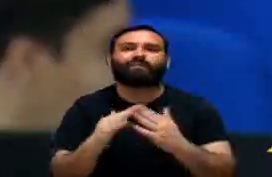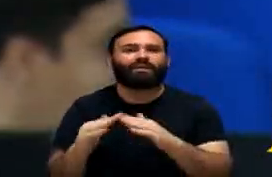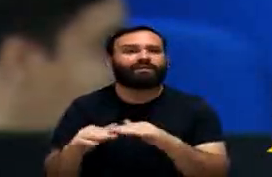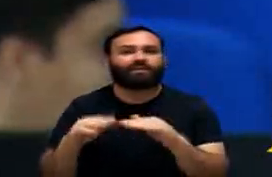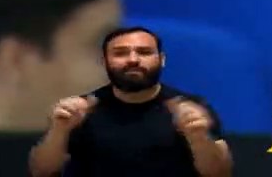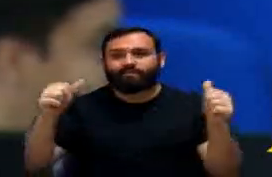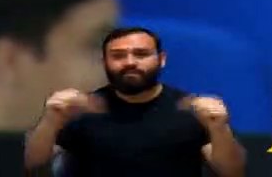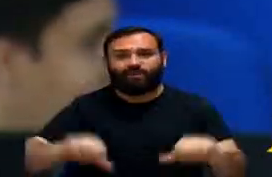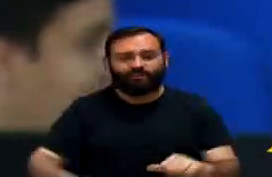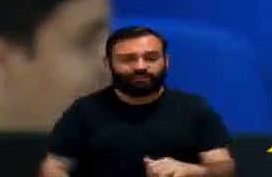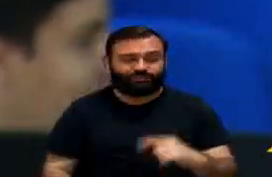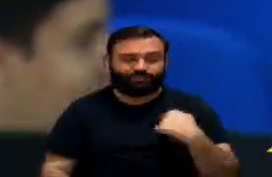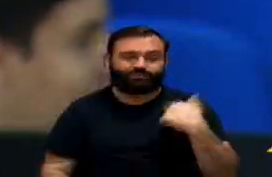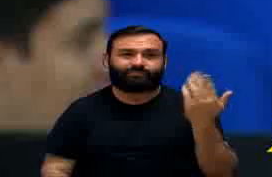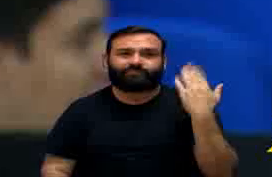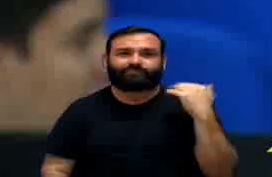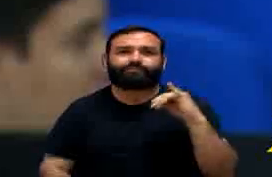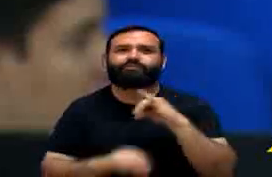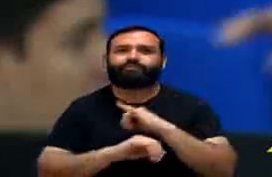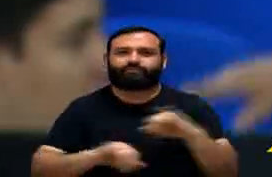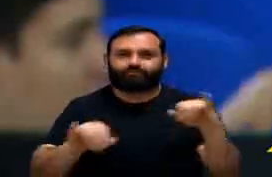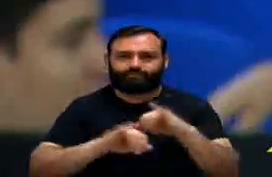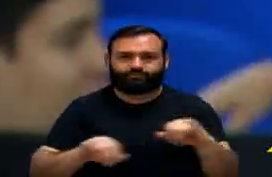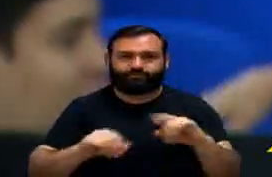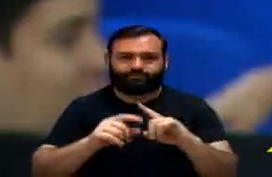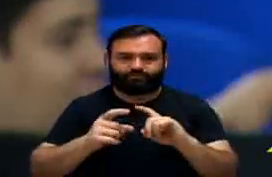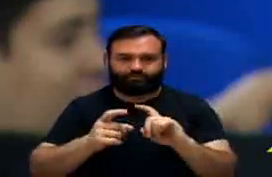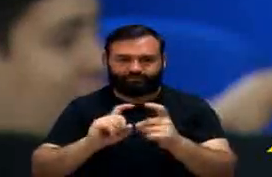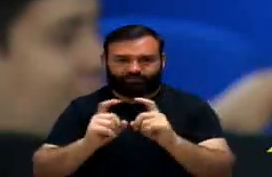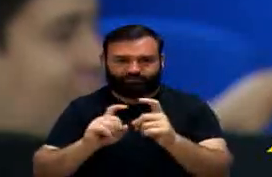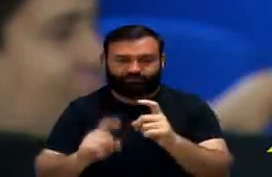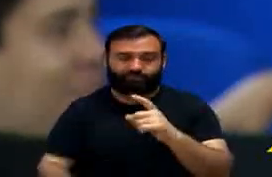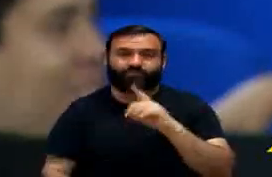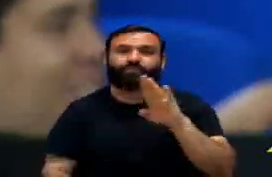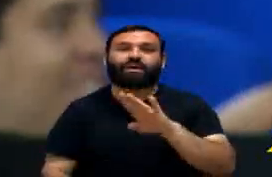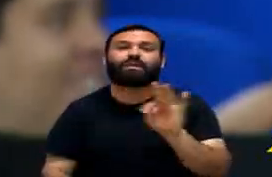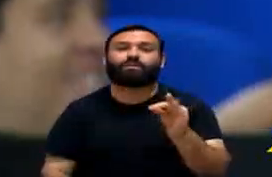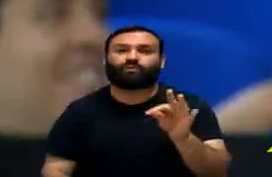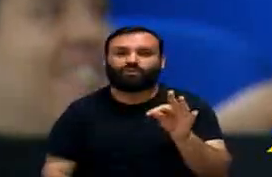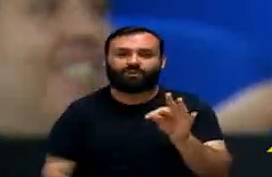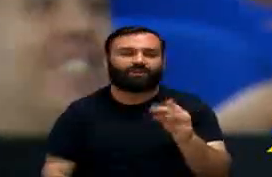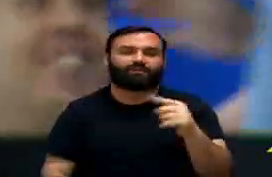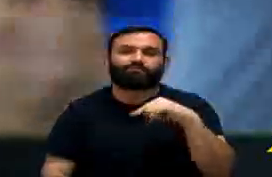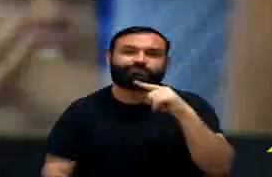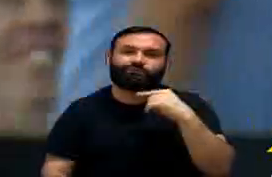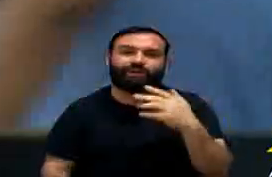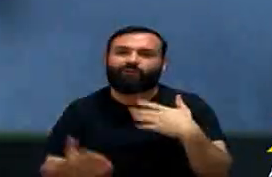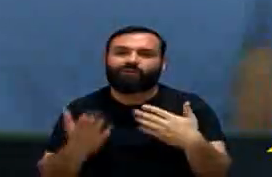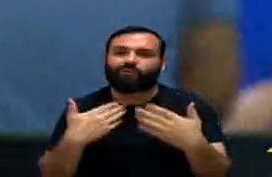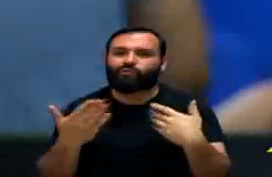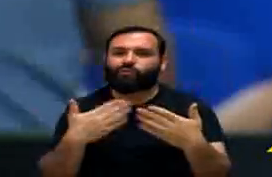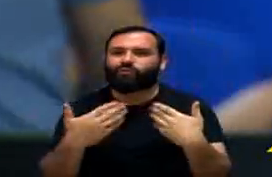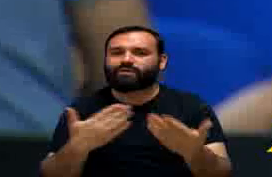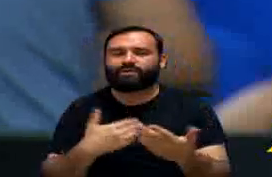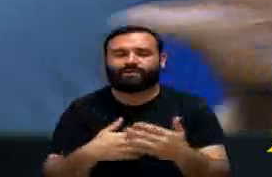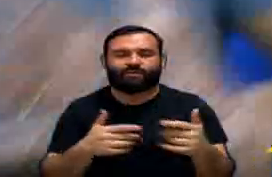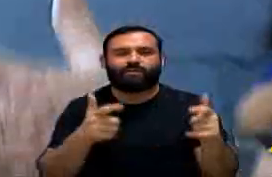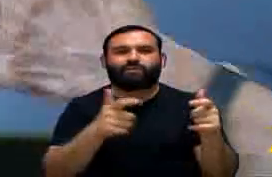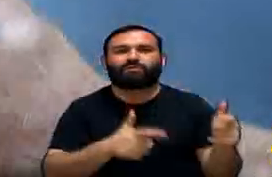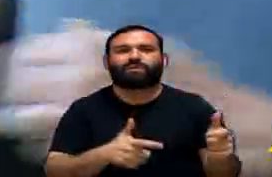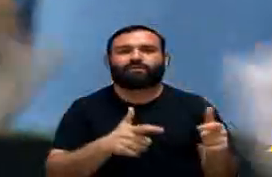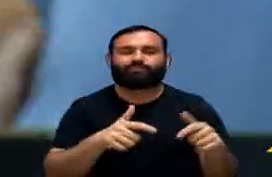inferno eu estava durante a campanha eleitoral numa reunião em Brigadeiro Tobias não dava para conversar no